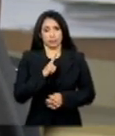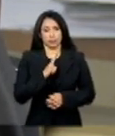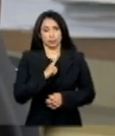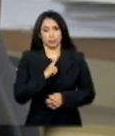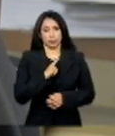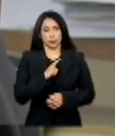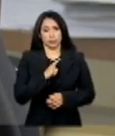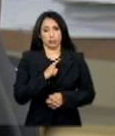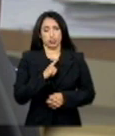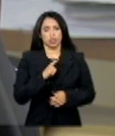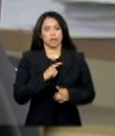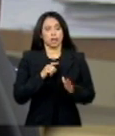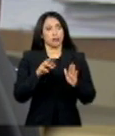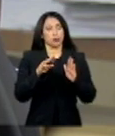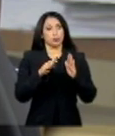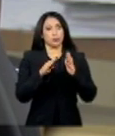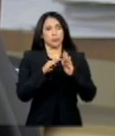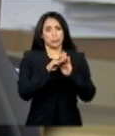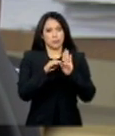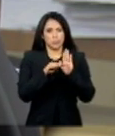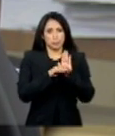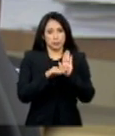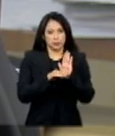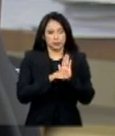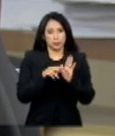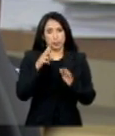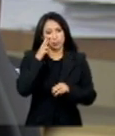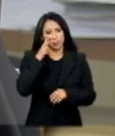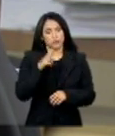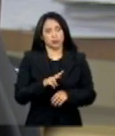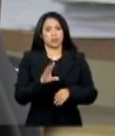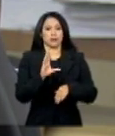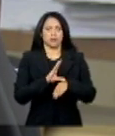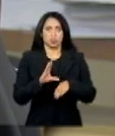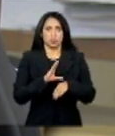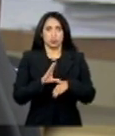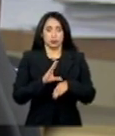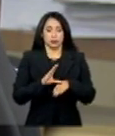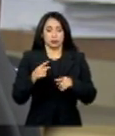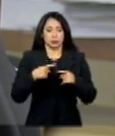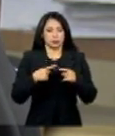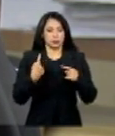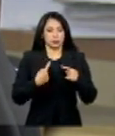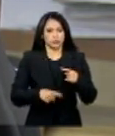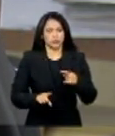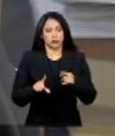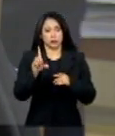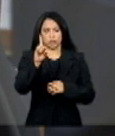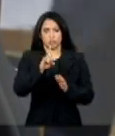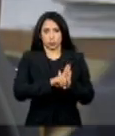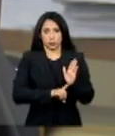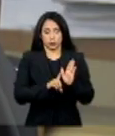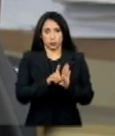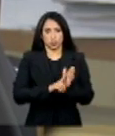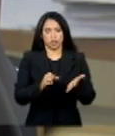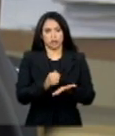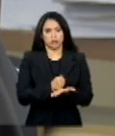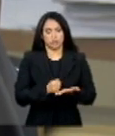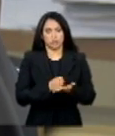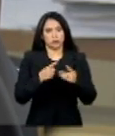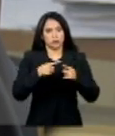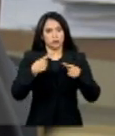como parâmetro de aferição da constitucionalidade das intervenções dos direitos fundamentais com proibições de